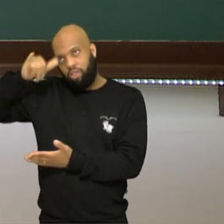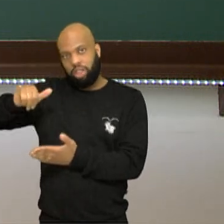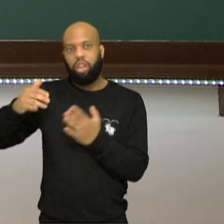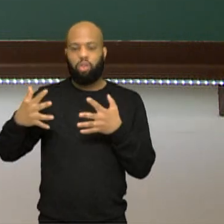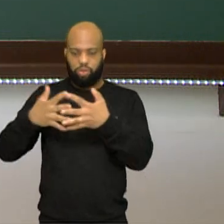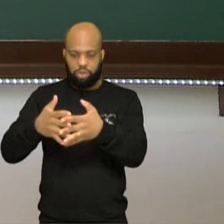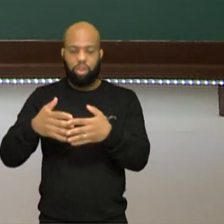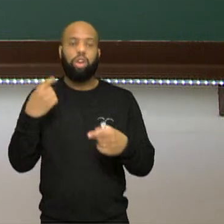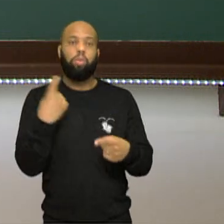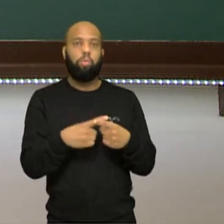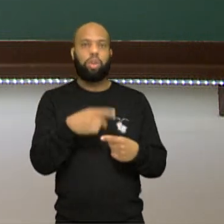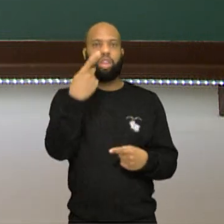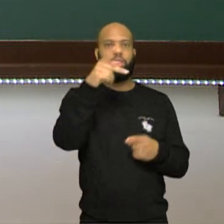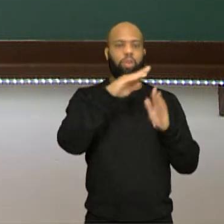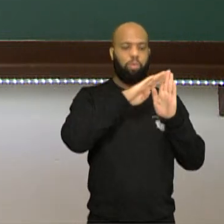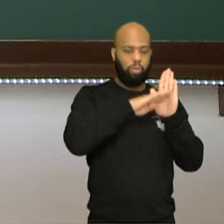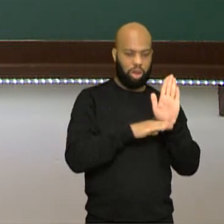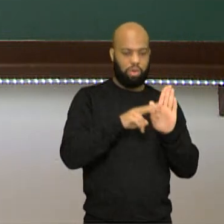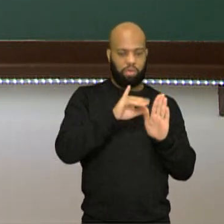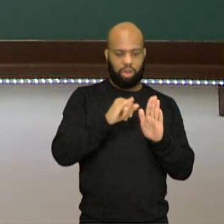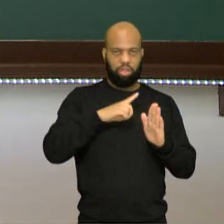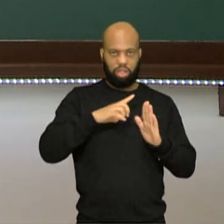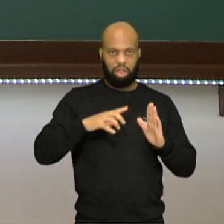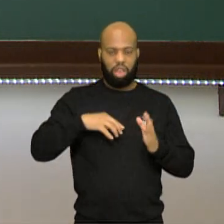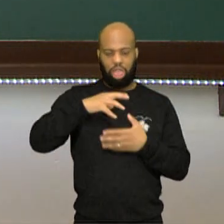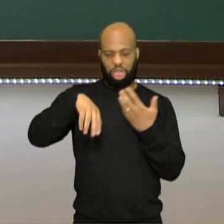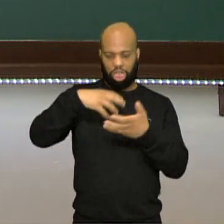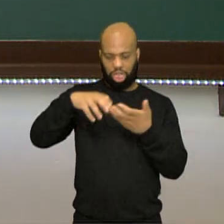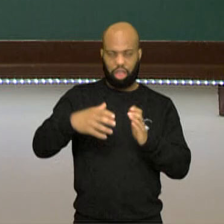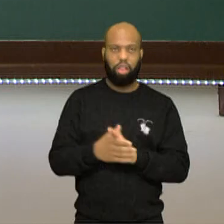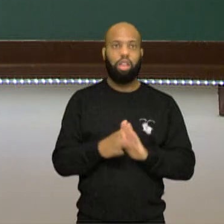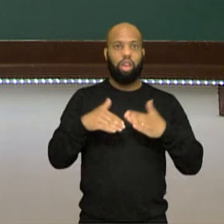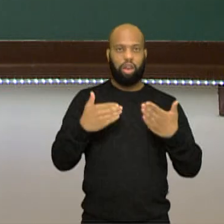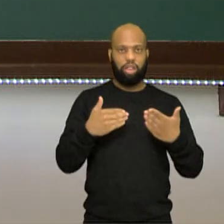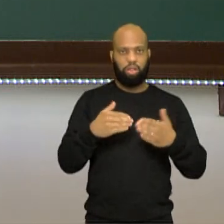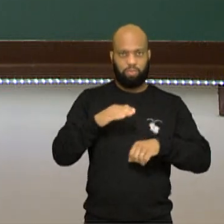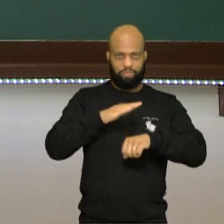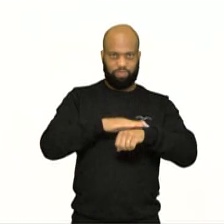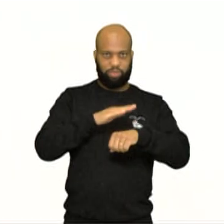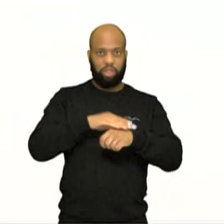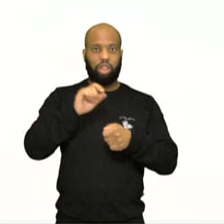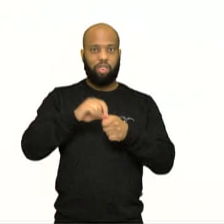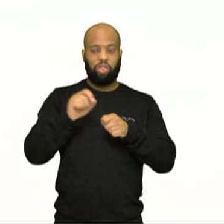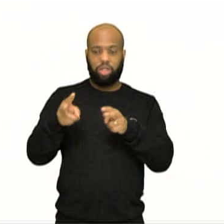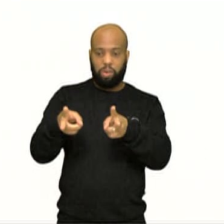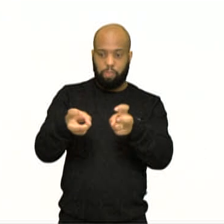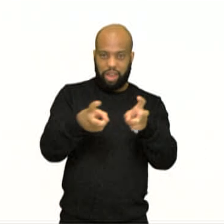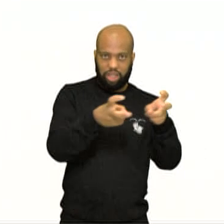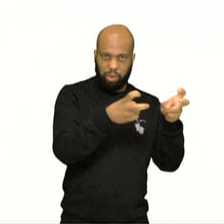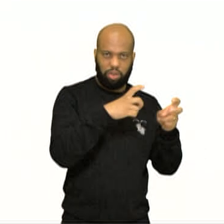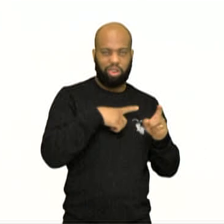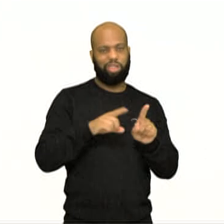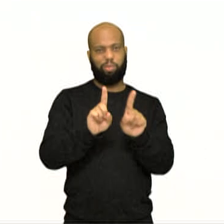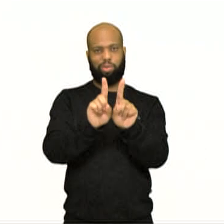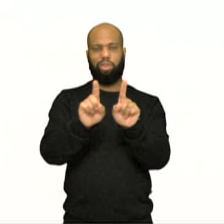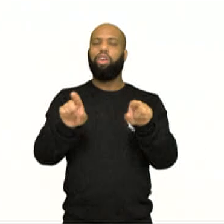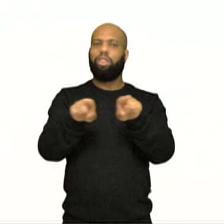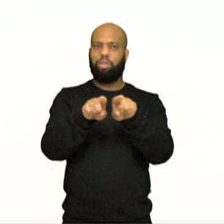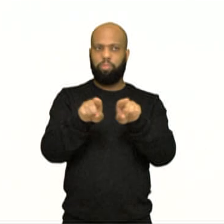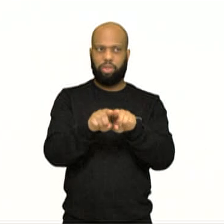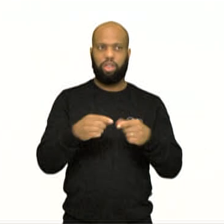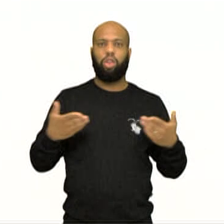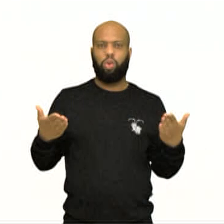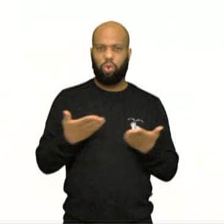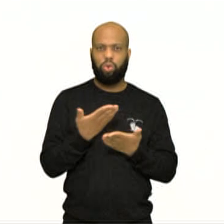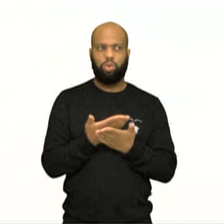Senão o teu programa começa a bagunçar, ok? Na confecção de sensores capacitivos, Nessa